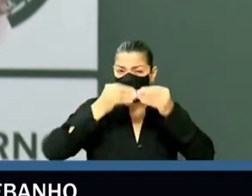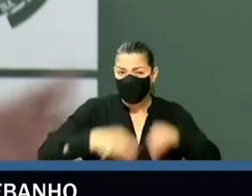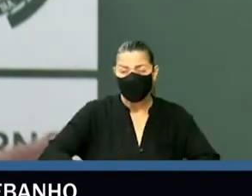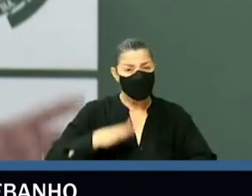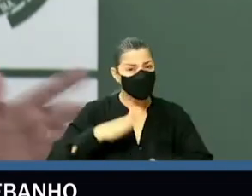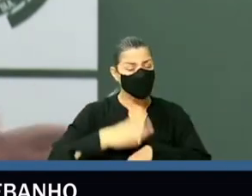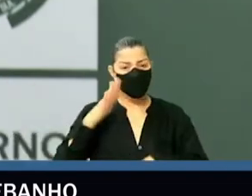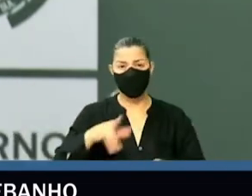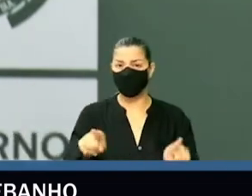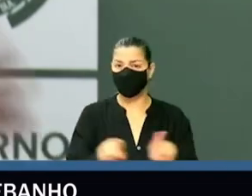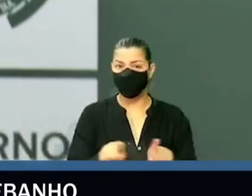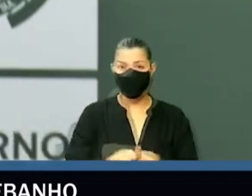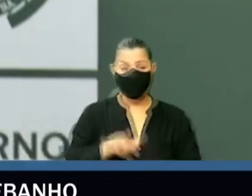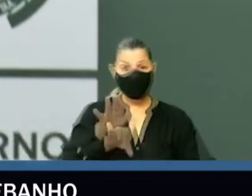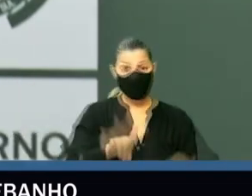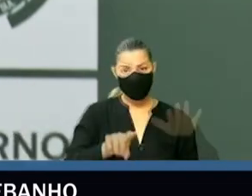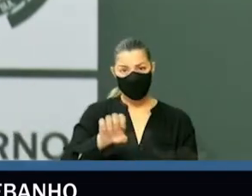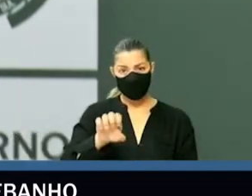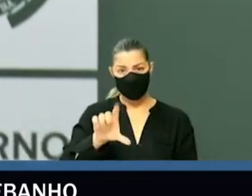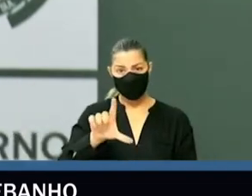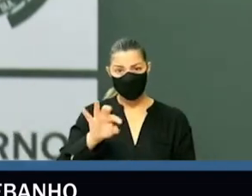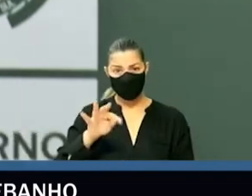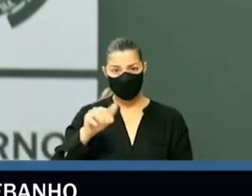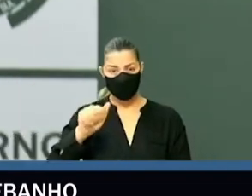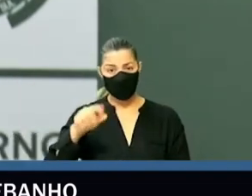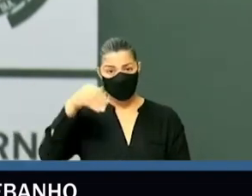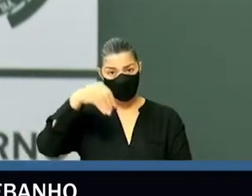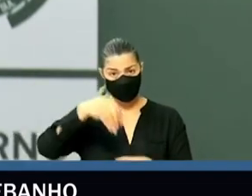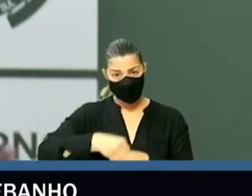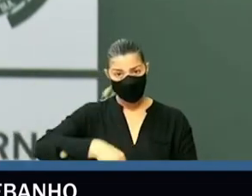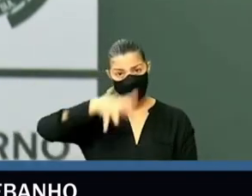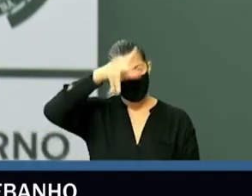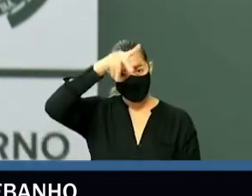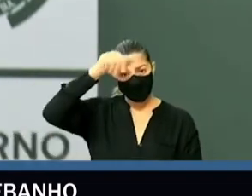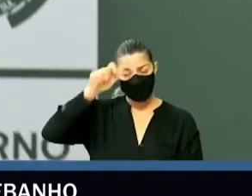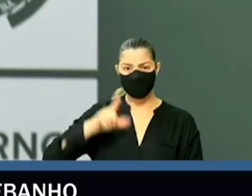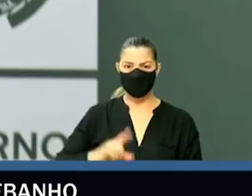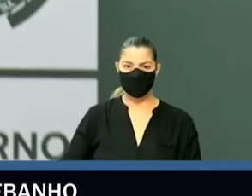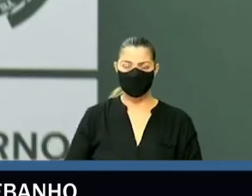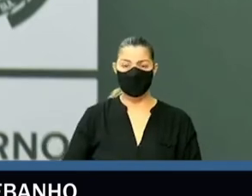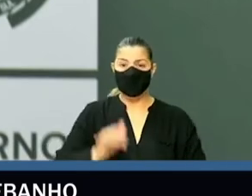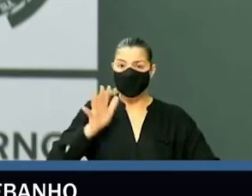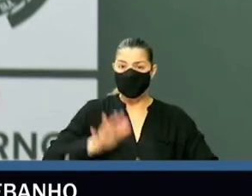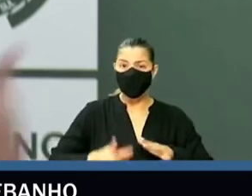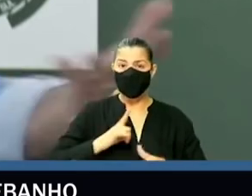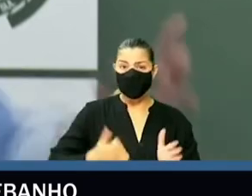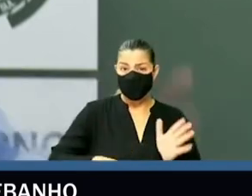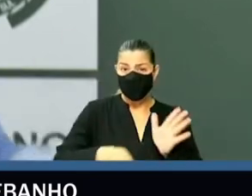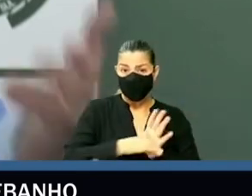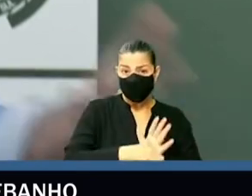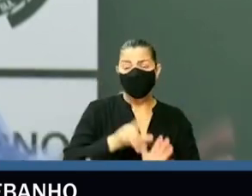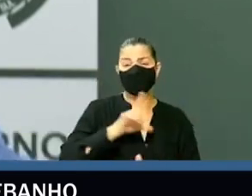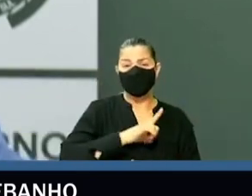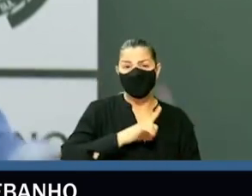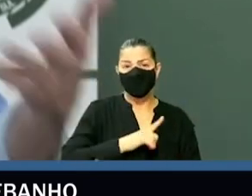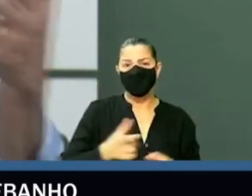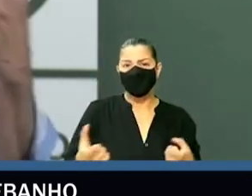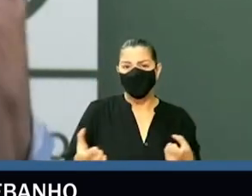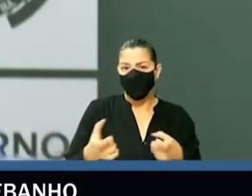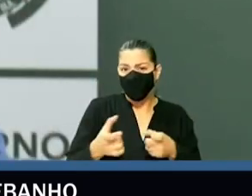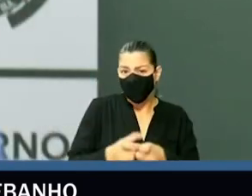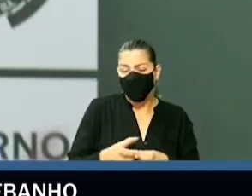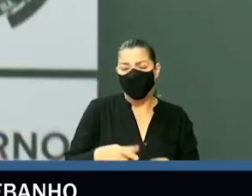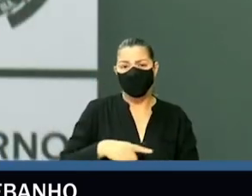variantes detectadas no mundo afora. Ou se ela chegar, que ela tem um impacto muito menor, já que as